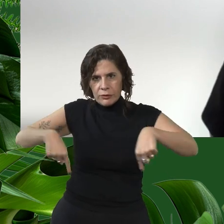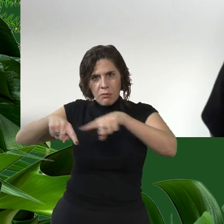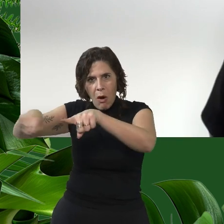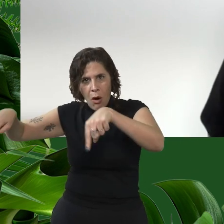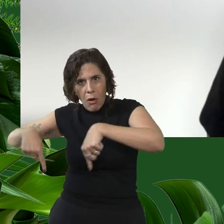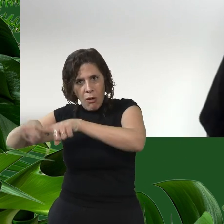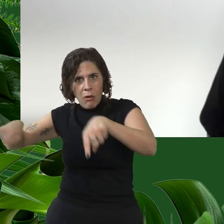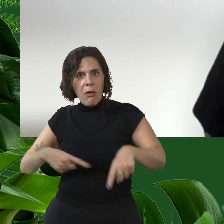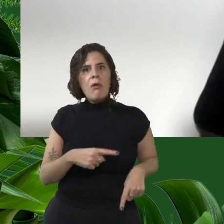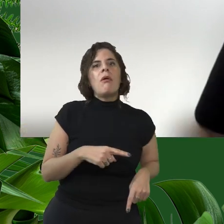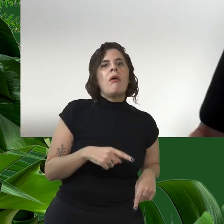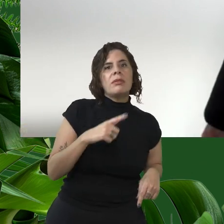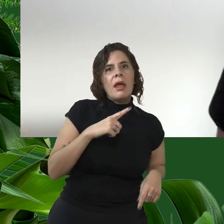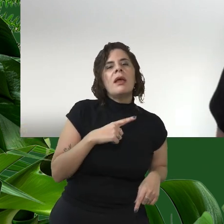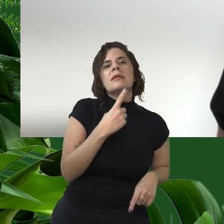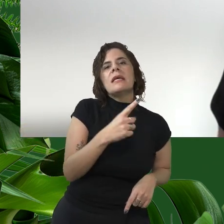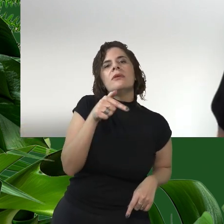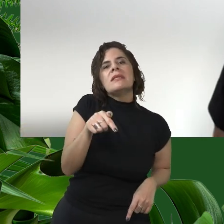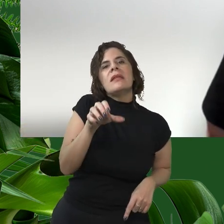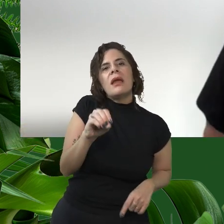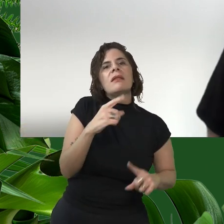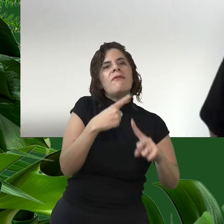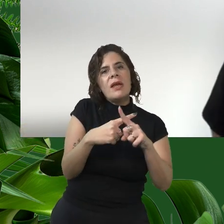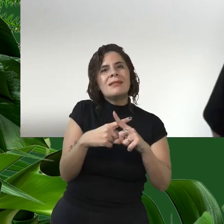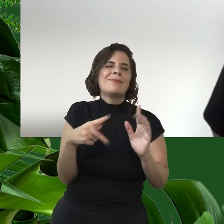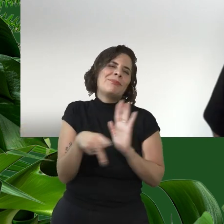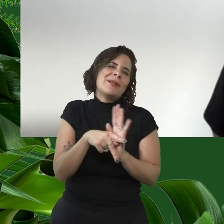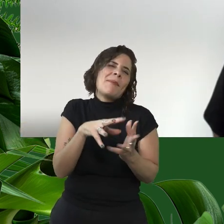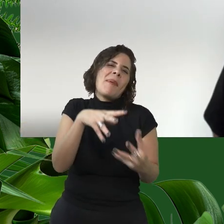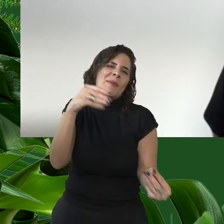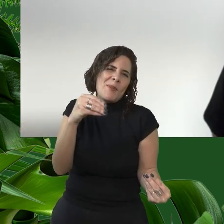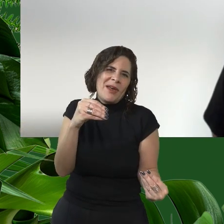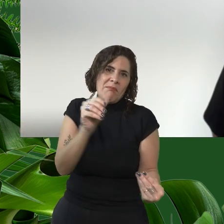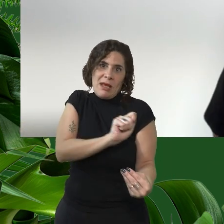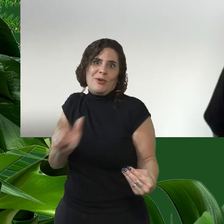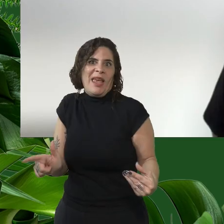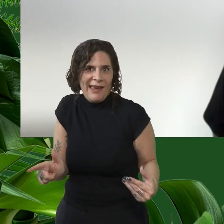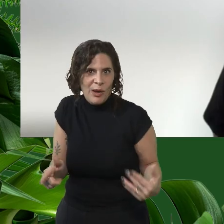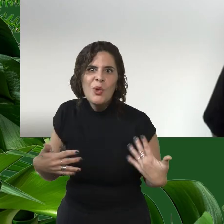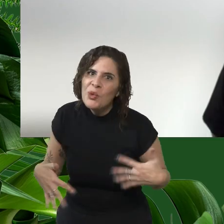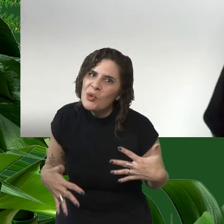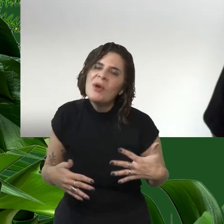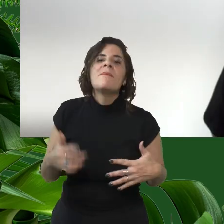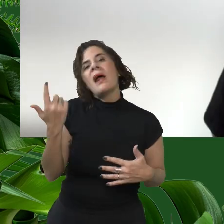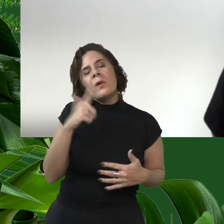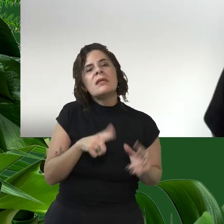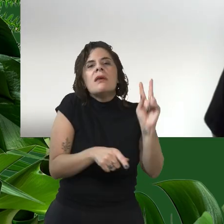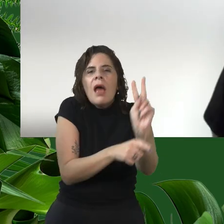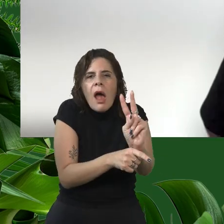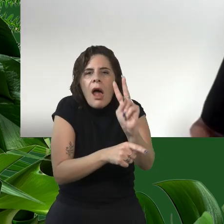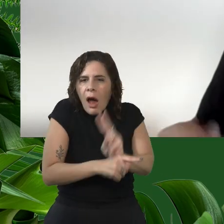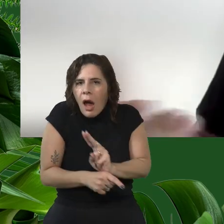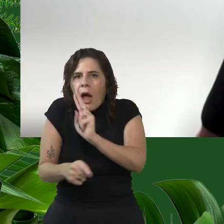170 vezes o Parque do Ibirapuera, em São Paulo, por exemplo. São áreas importantes para a conservação da biodiversidade, para a manutenção dos estoques